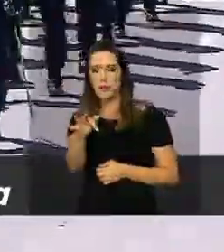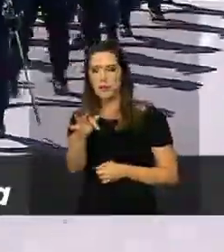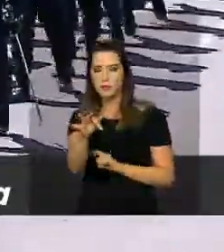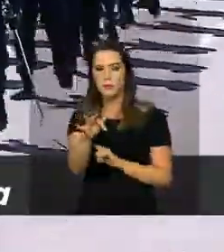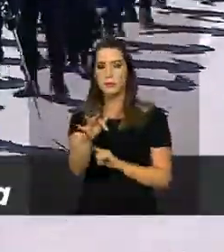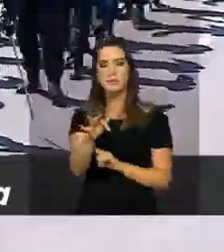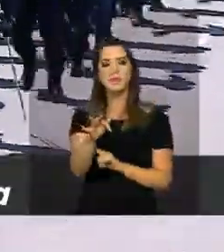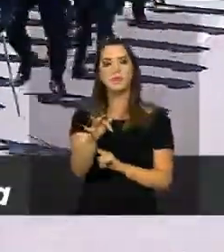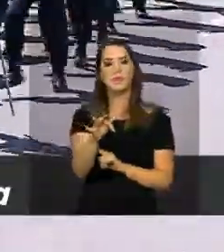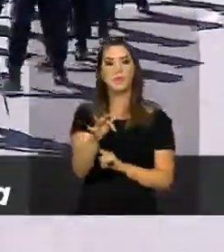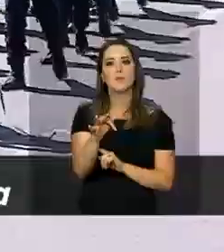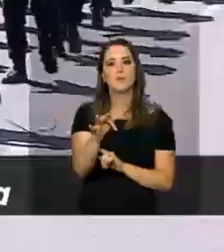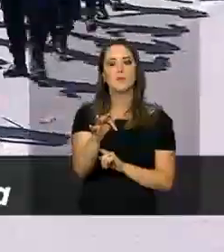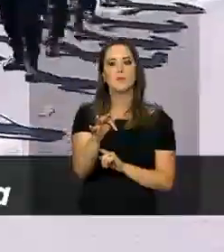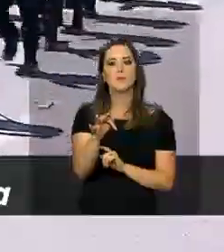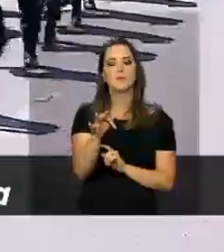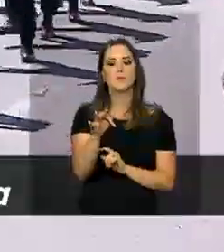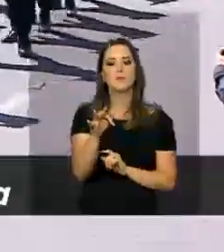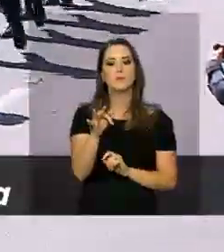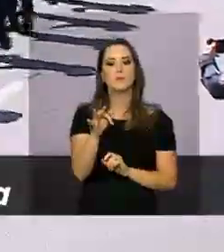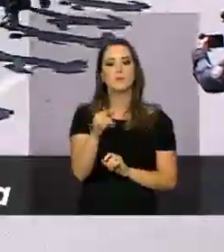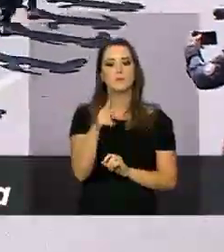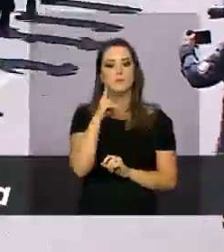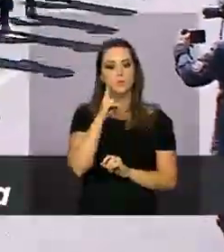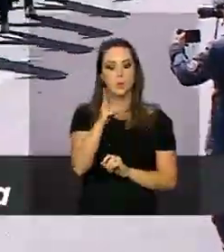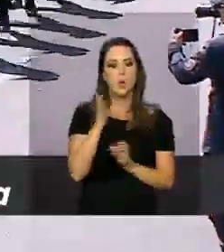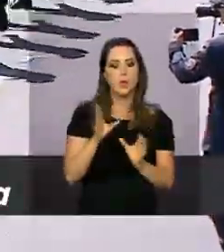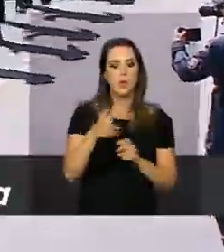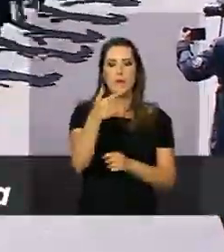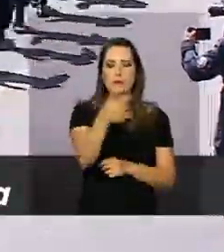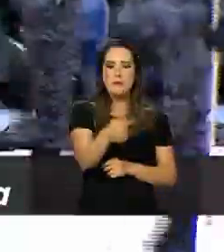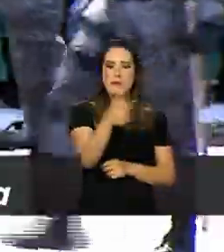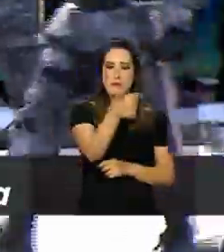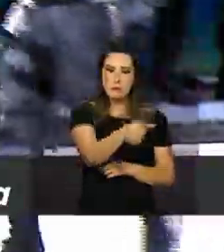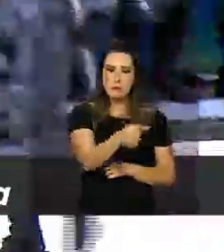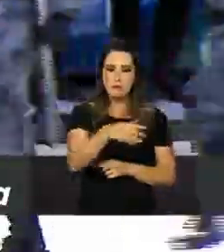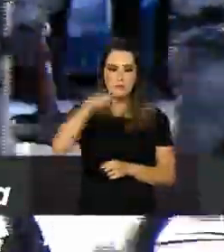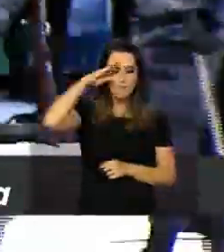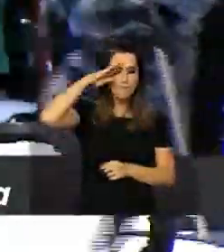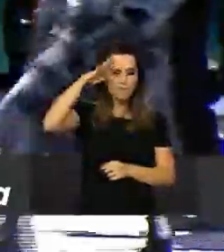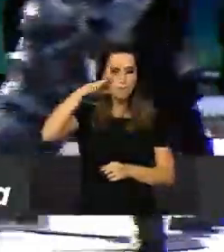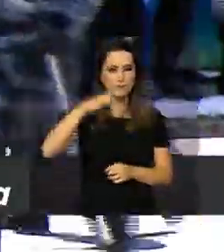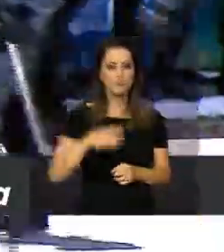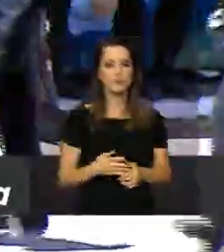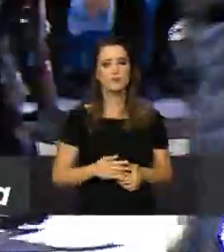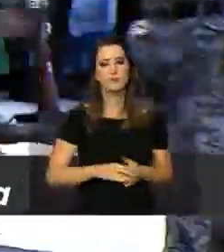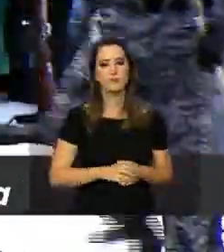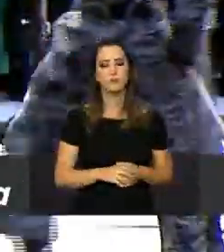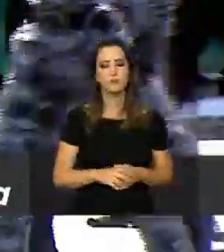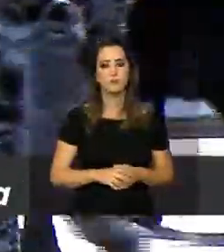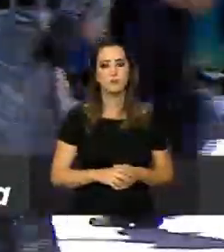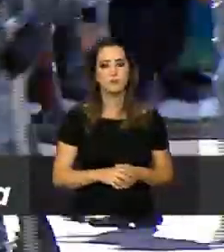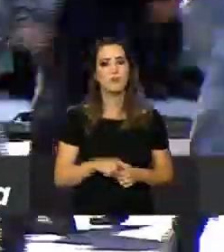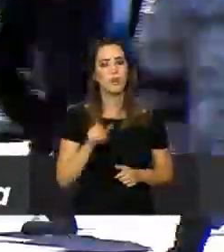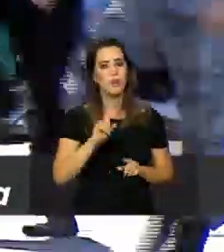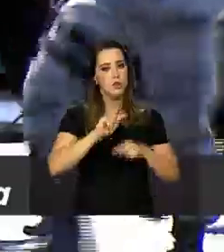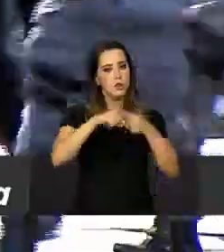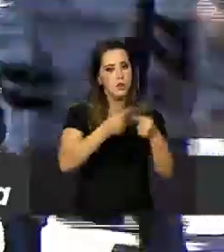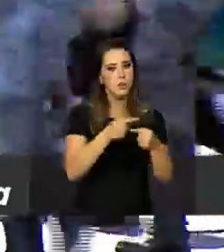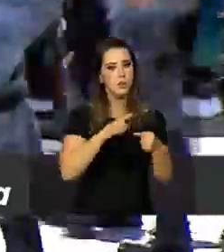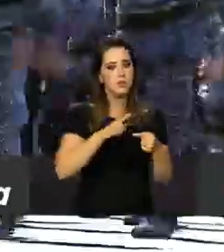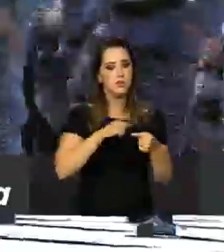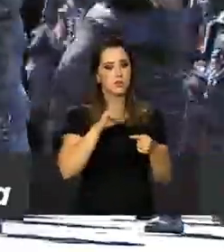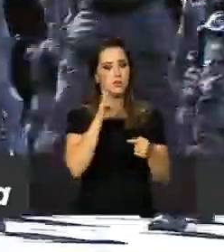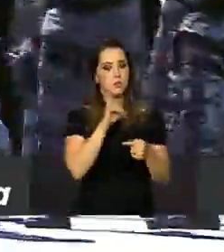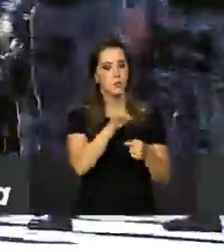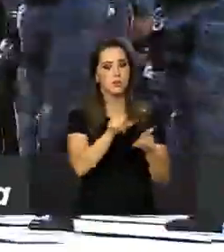Policiais especializados em administrar. Grupamento com 77 militares. Logo depois. E em seguida aí nós